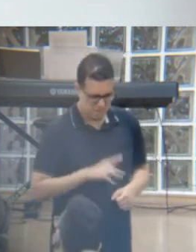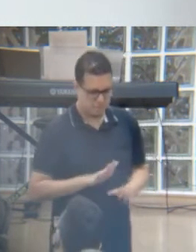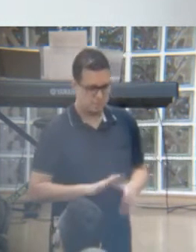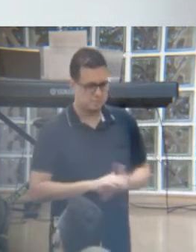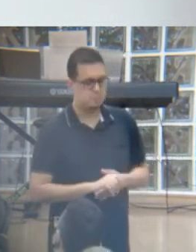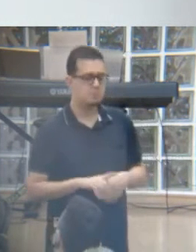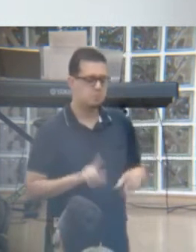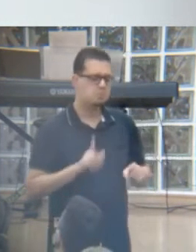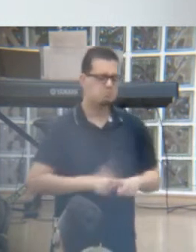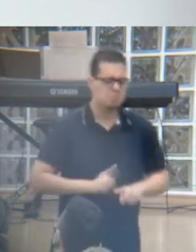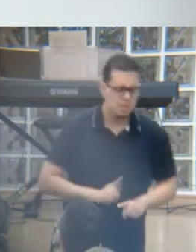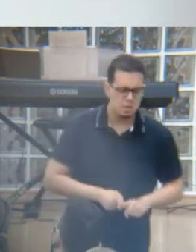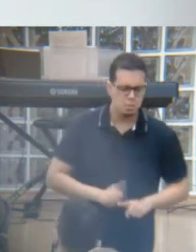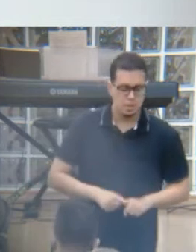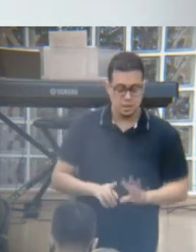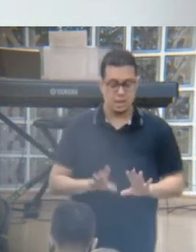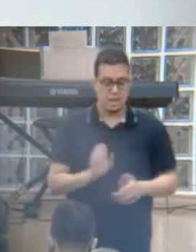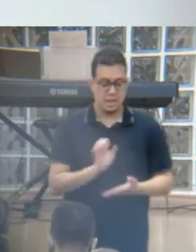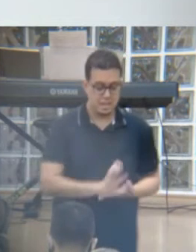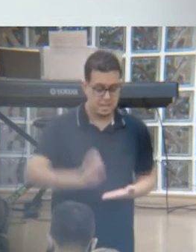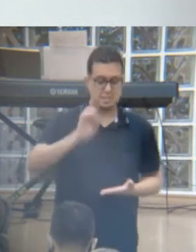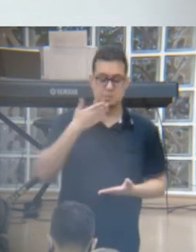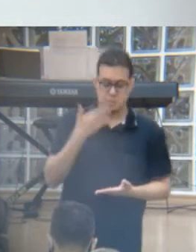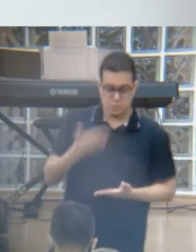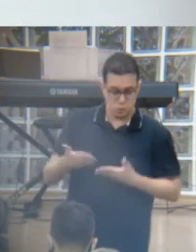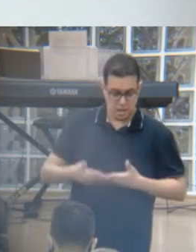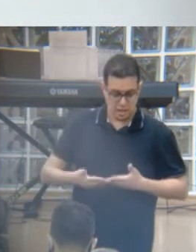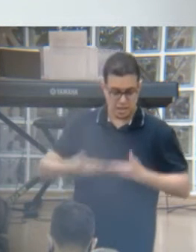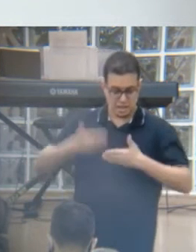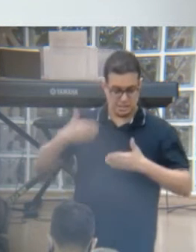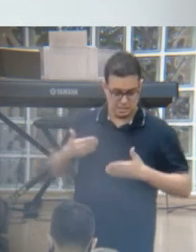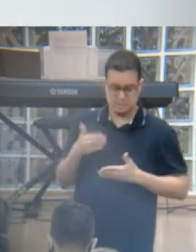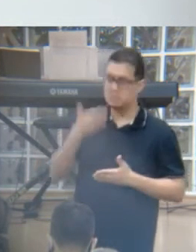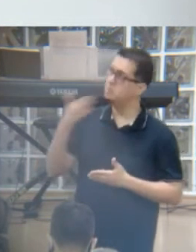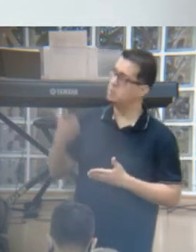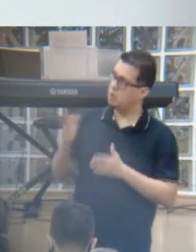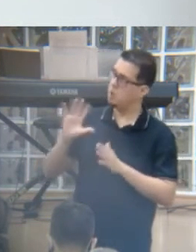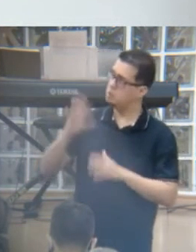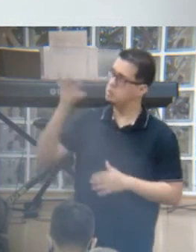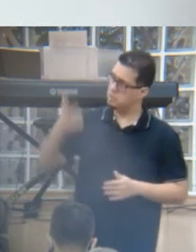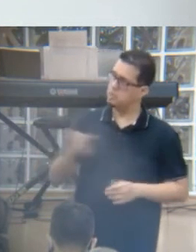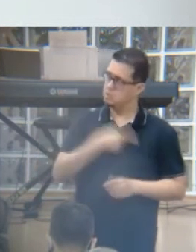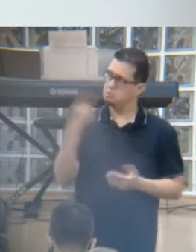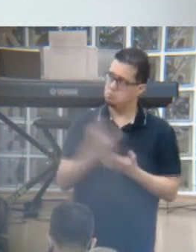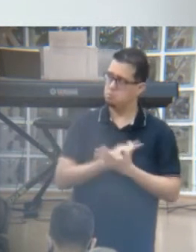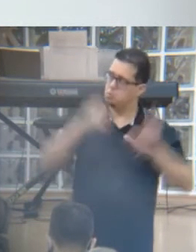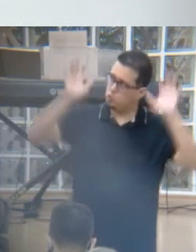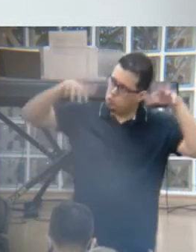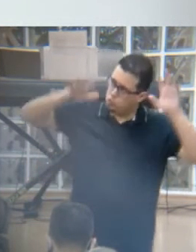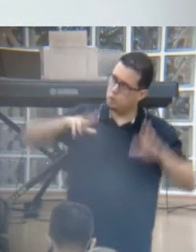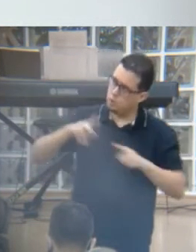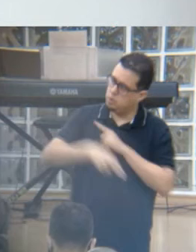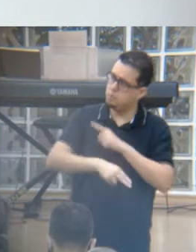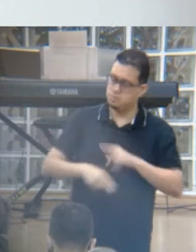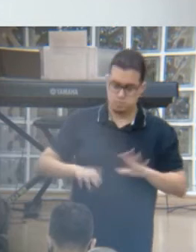para que isto acontecesse. E antes que acontecesse de fato, ele já cria.